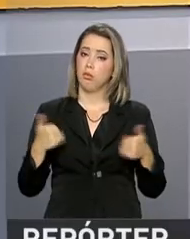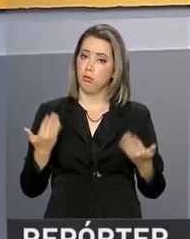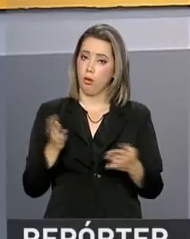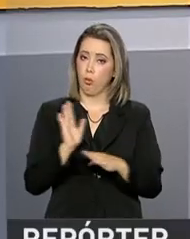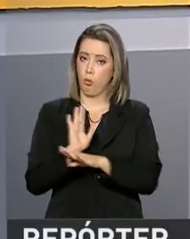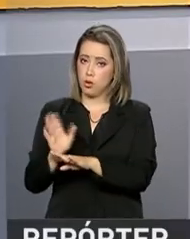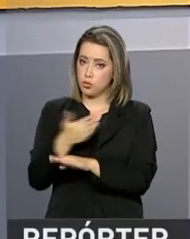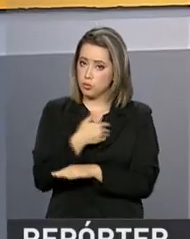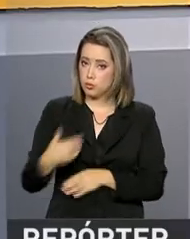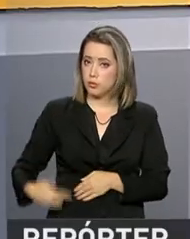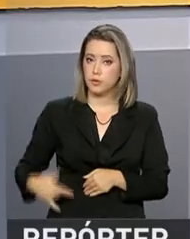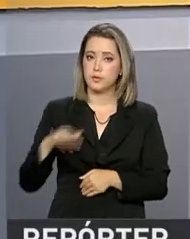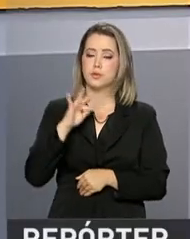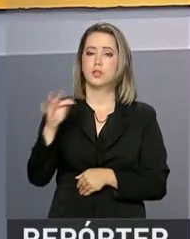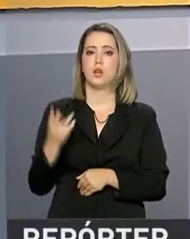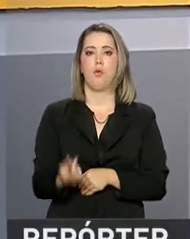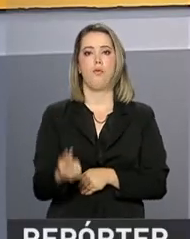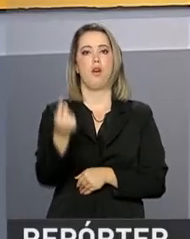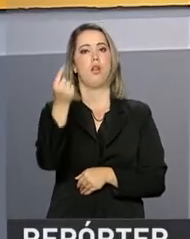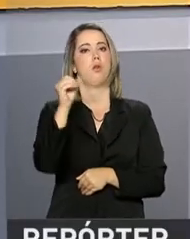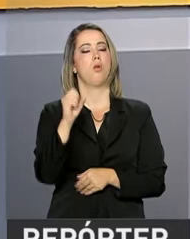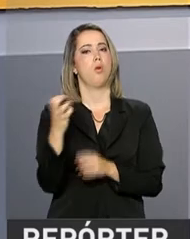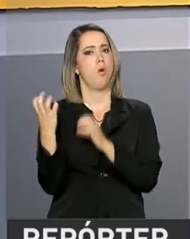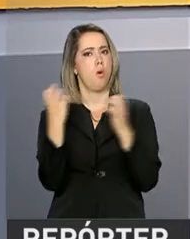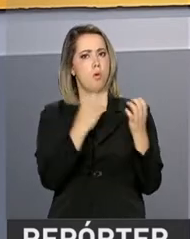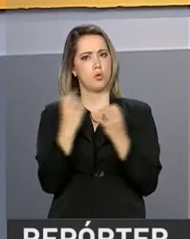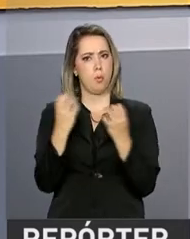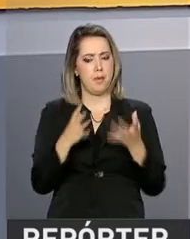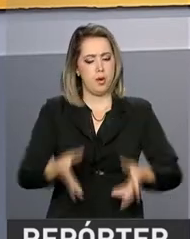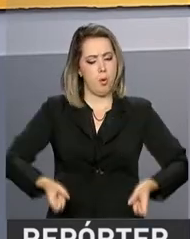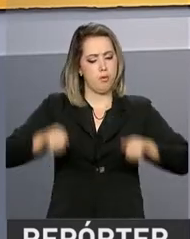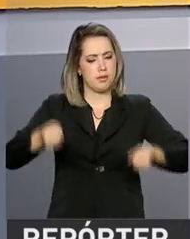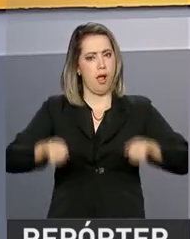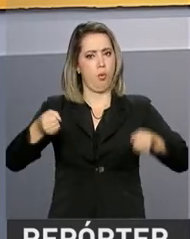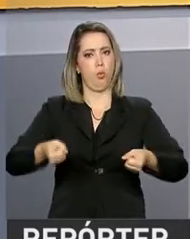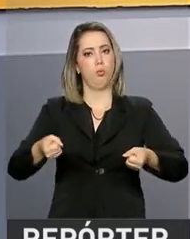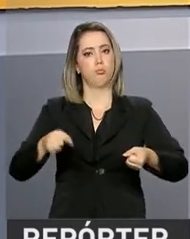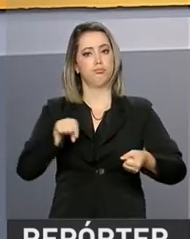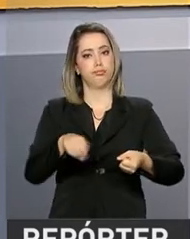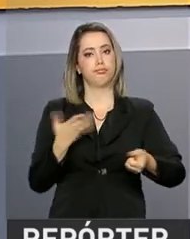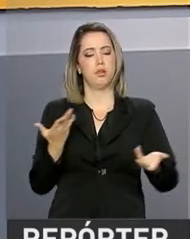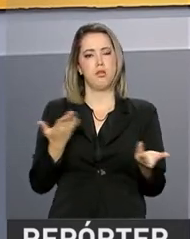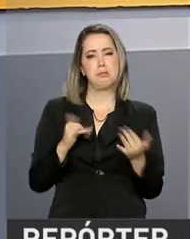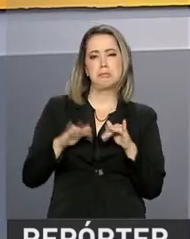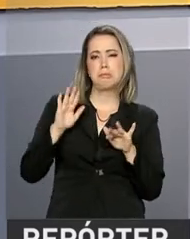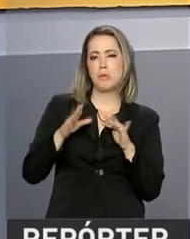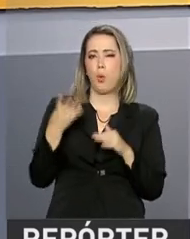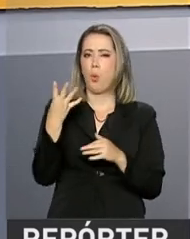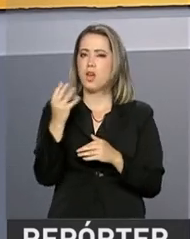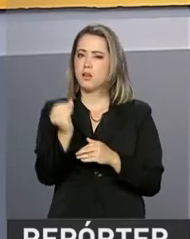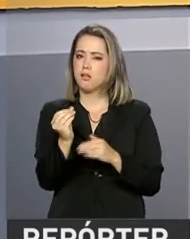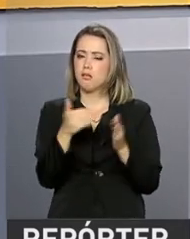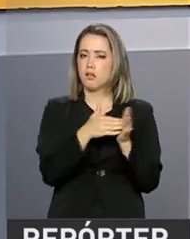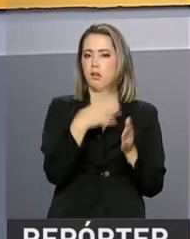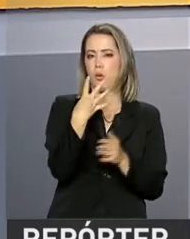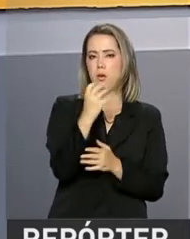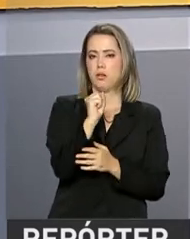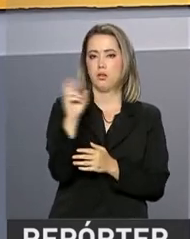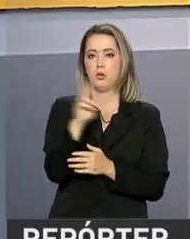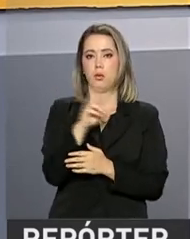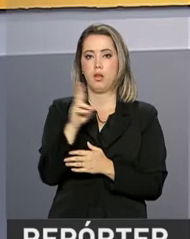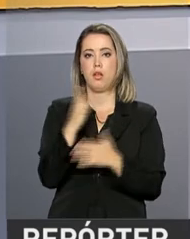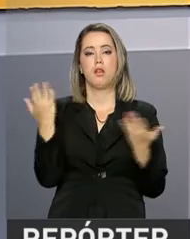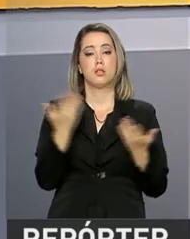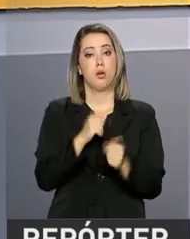do governo federal o preço da saca de milho de 60 quilos no mercado atacadista que varia entre 40 e 48 reais